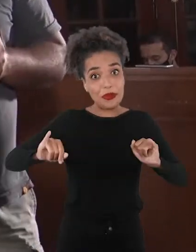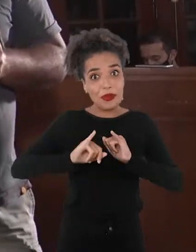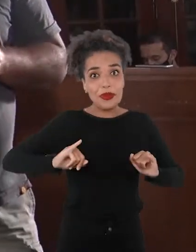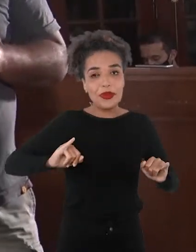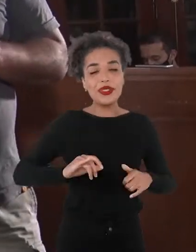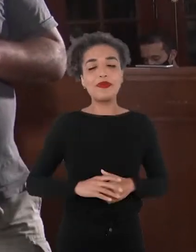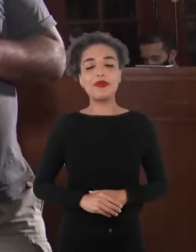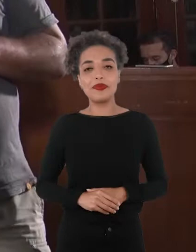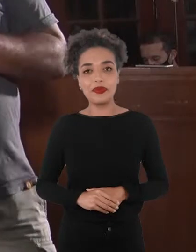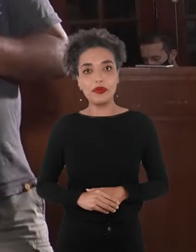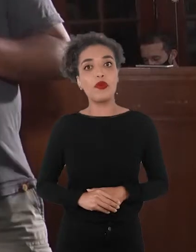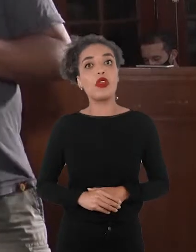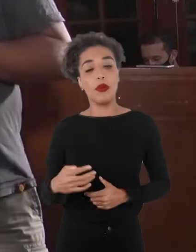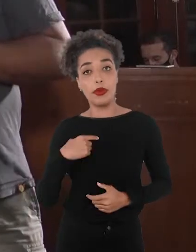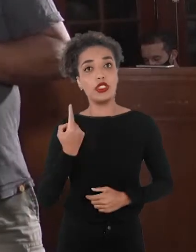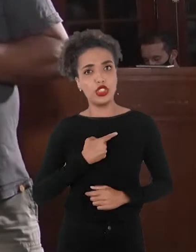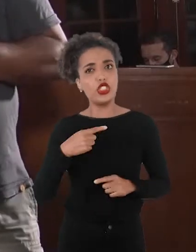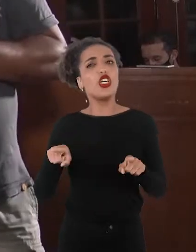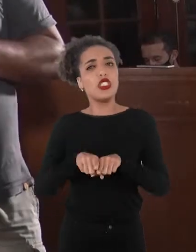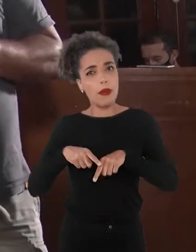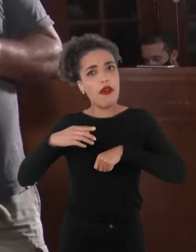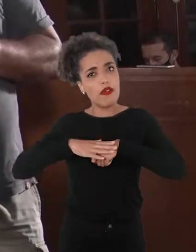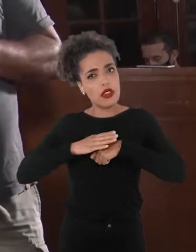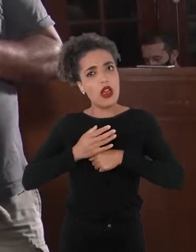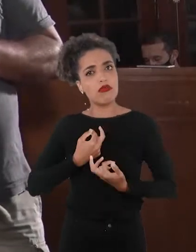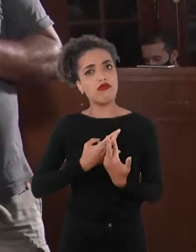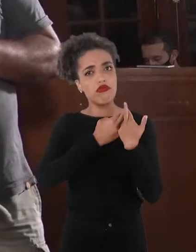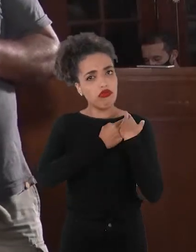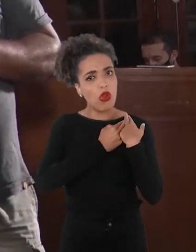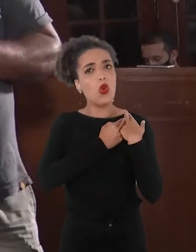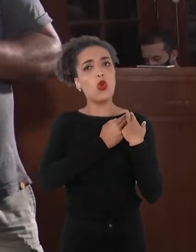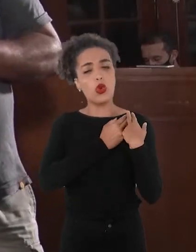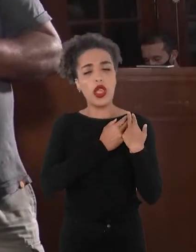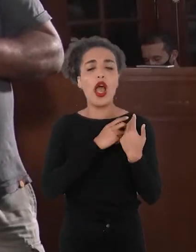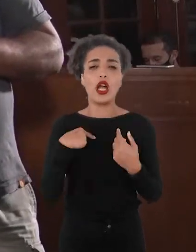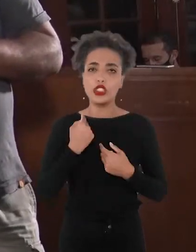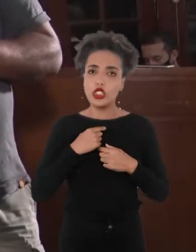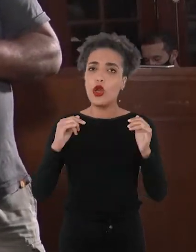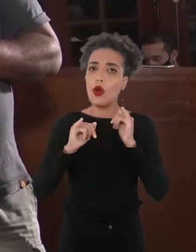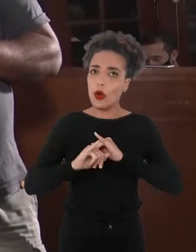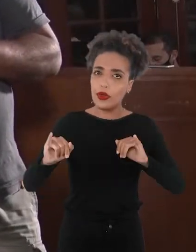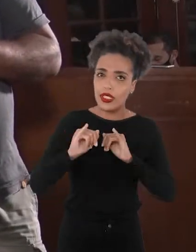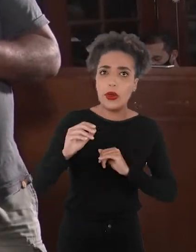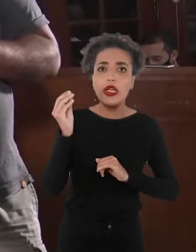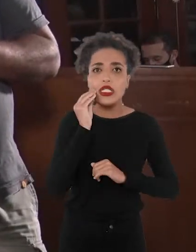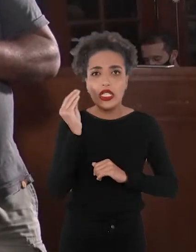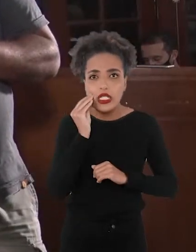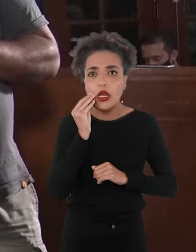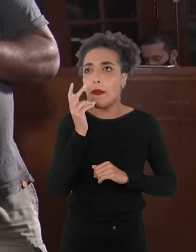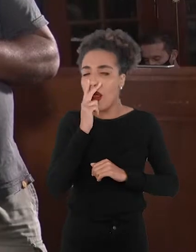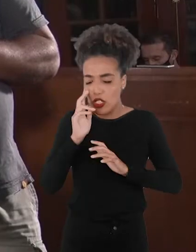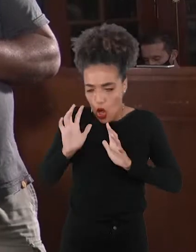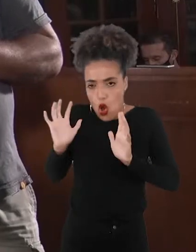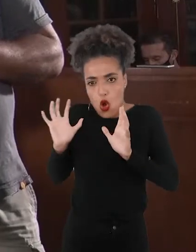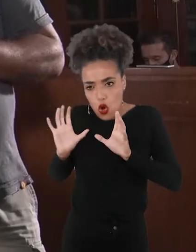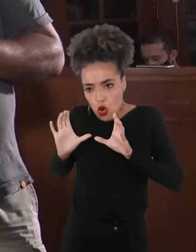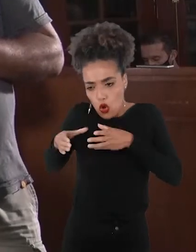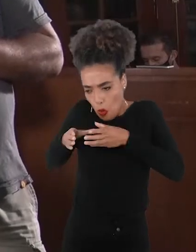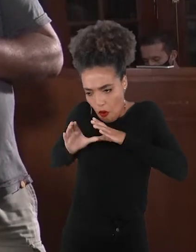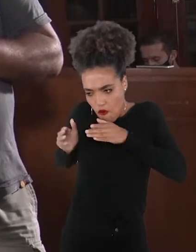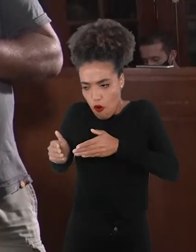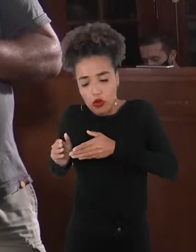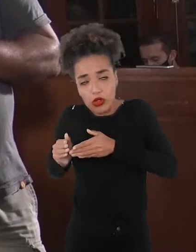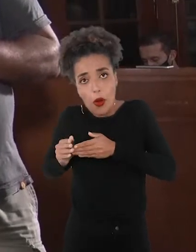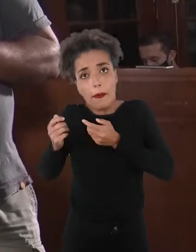mundo, para a gente também cumprir o nosso papel de comunicador, né? Tentando sair das bolhas e fazendo com que essa